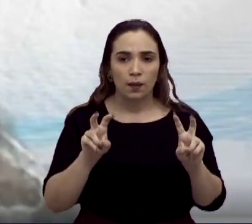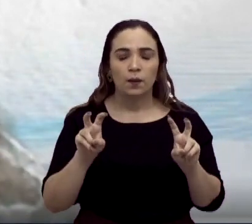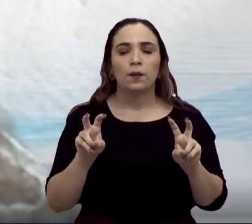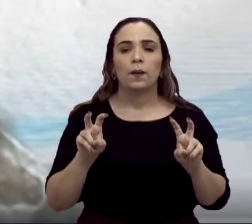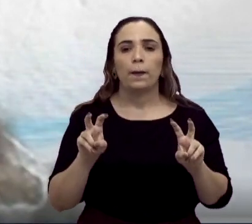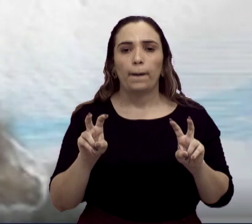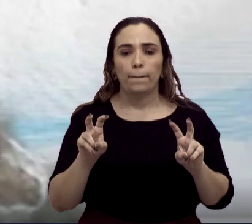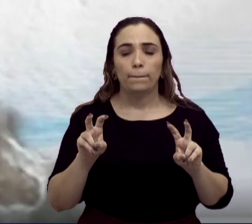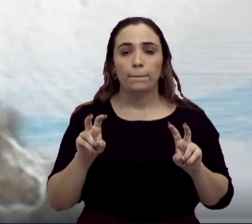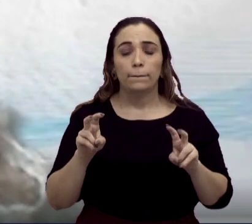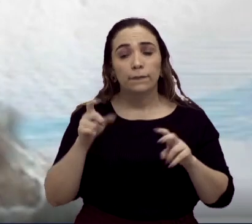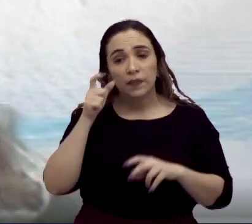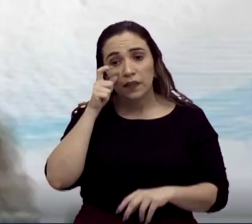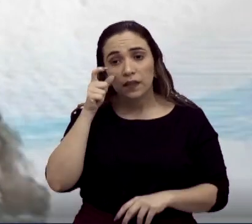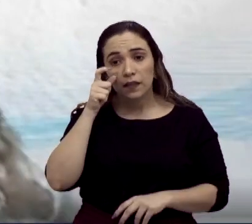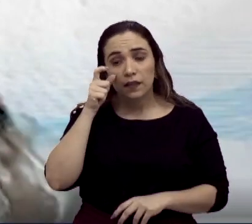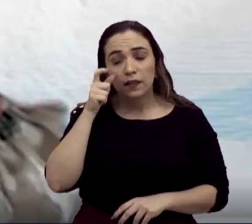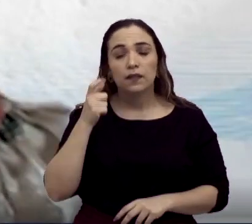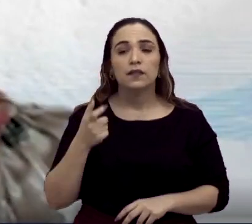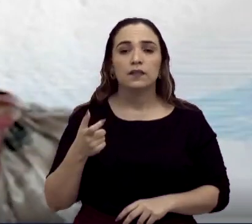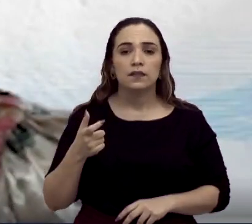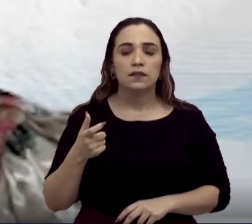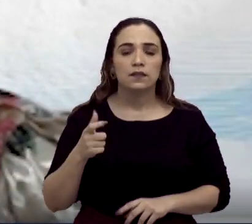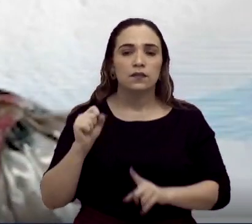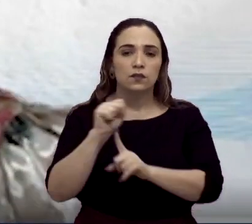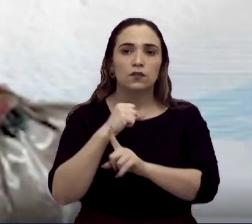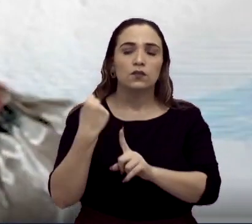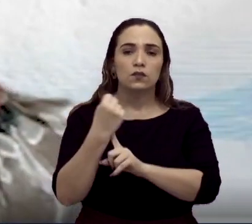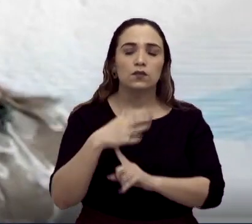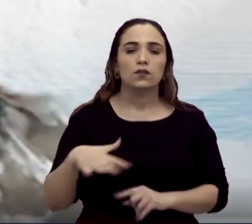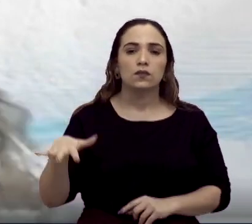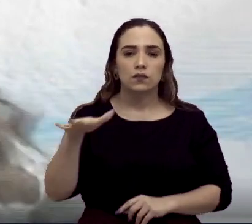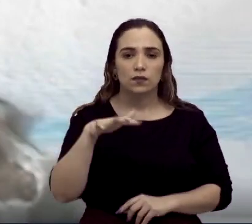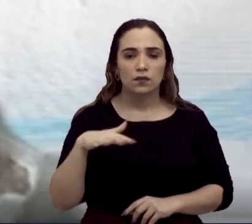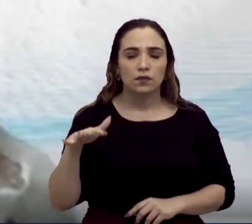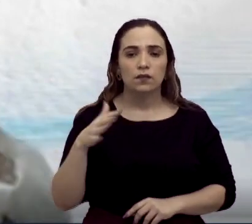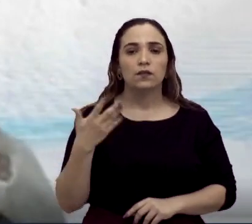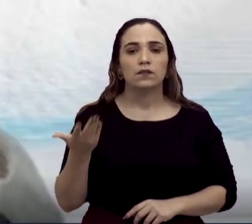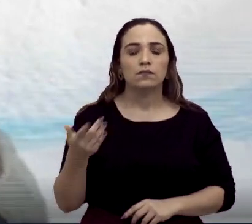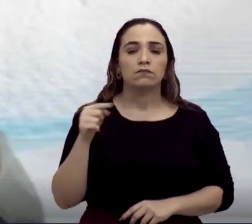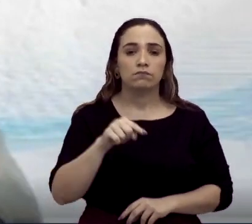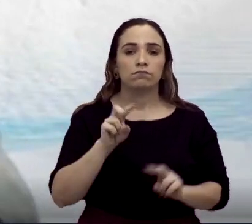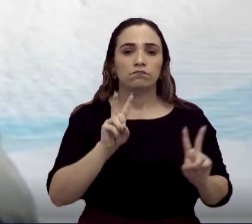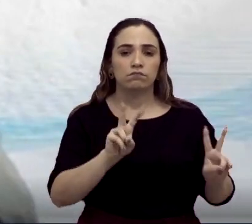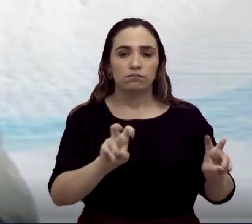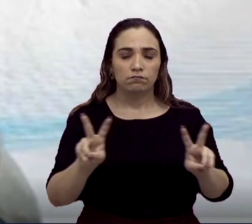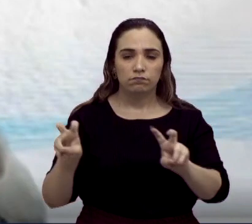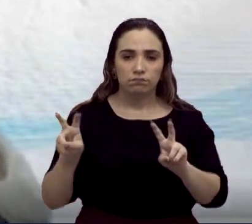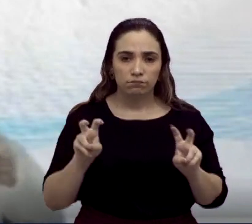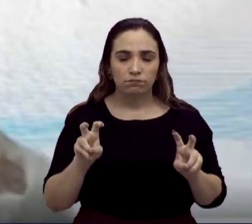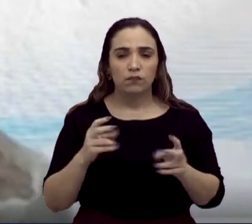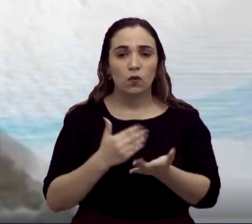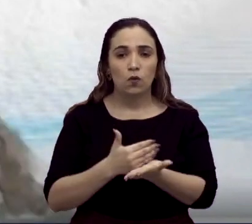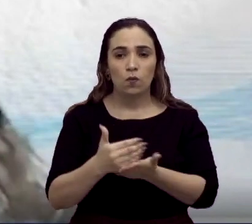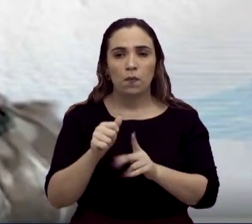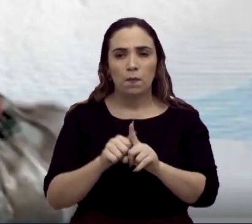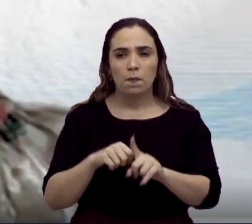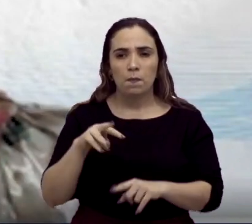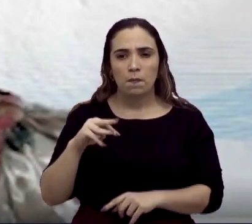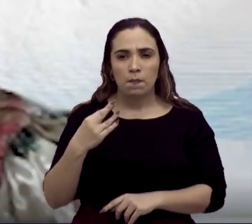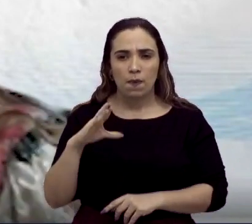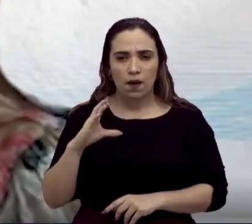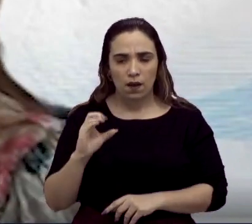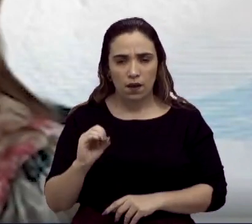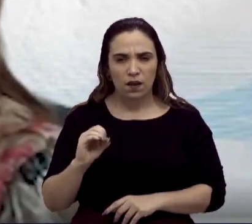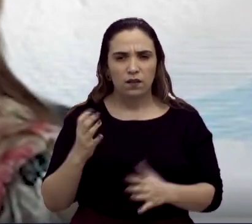tenha interesse por parte da sociedade. Então, esses ciclos de palestras iniciaram em março, a gente está